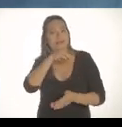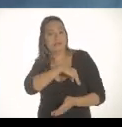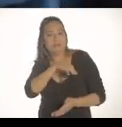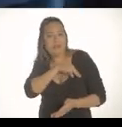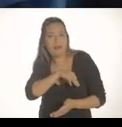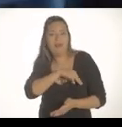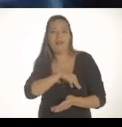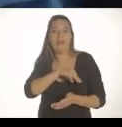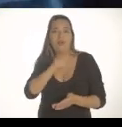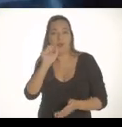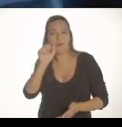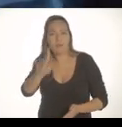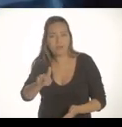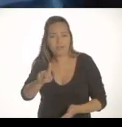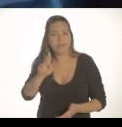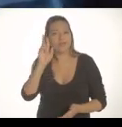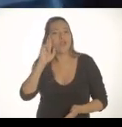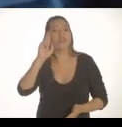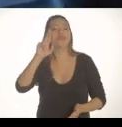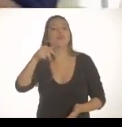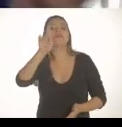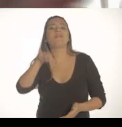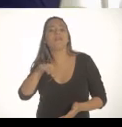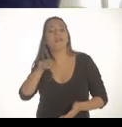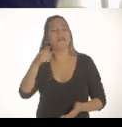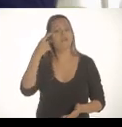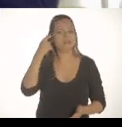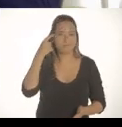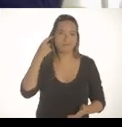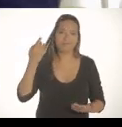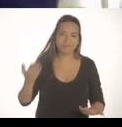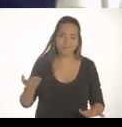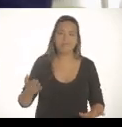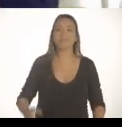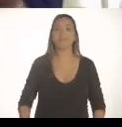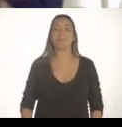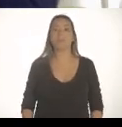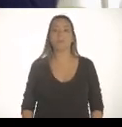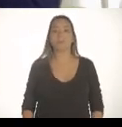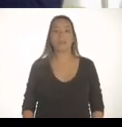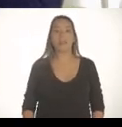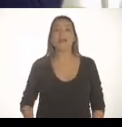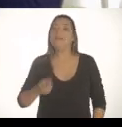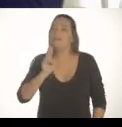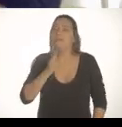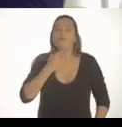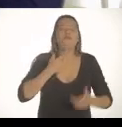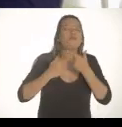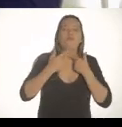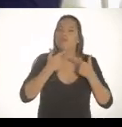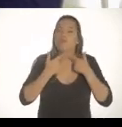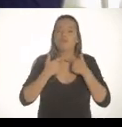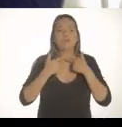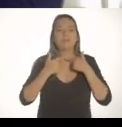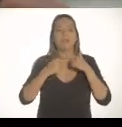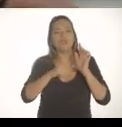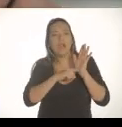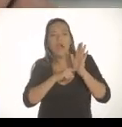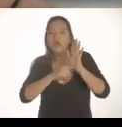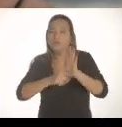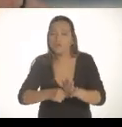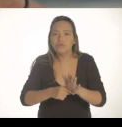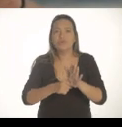pagamento, foi uma iniciativa do Freixo. A vontade de ajudar em momentos de muita tensão,